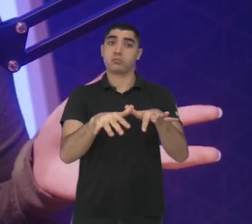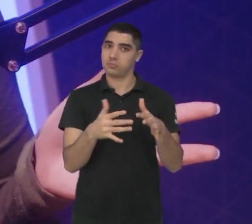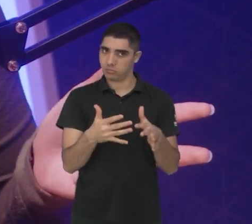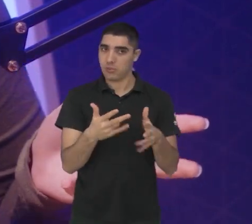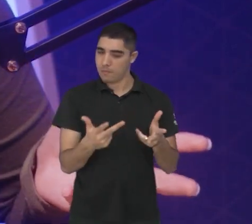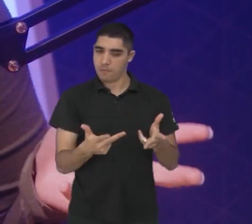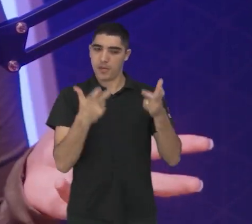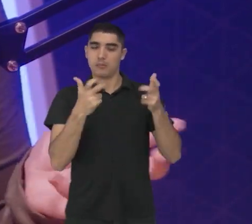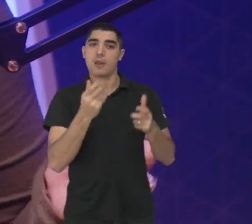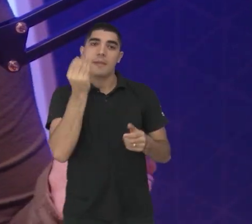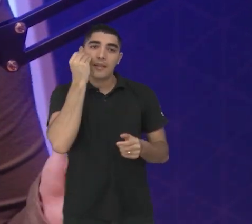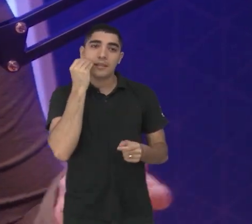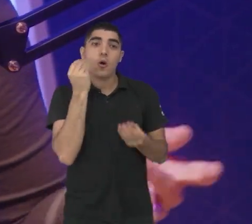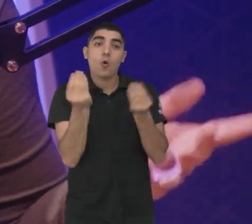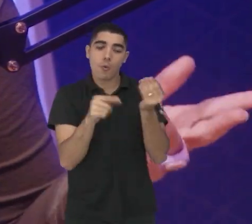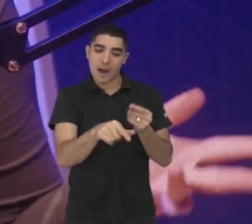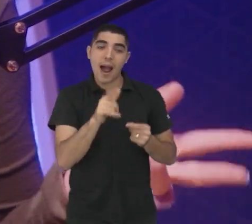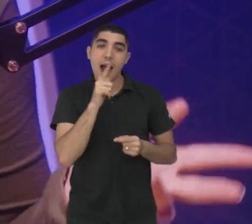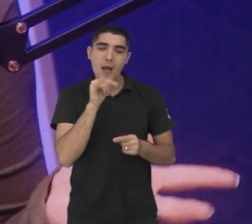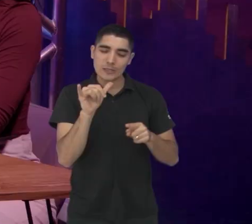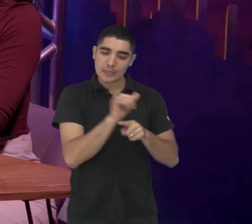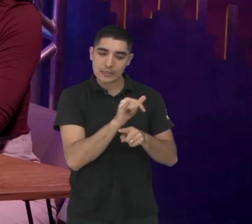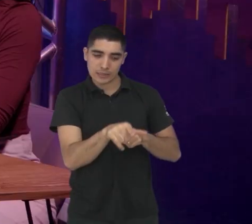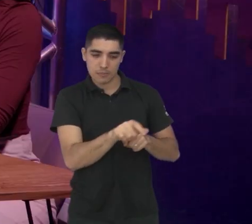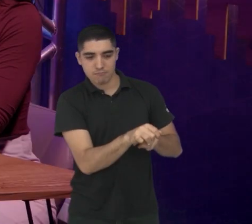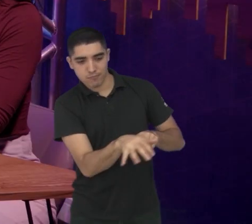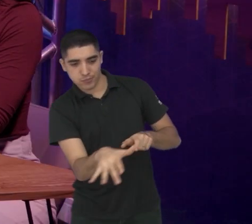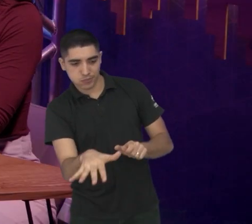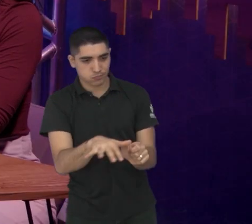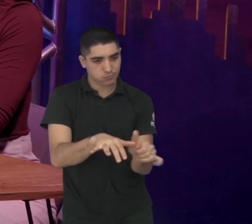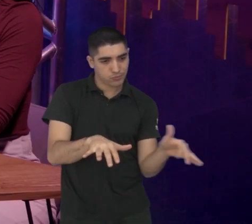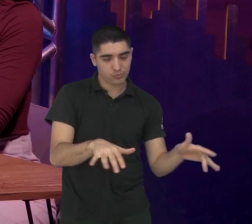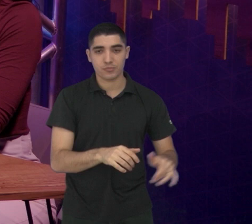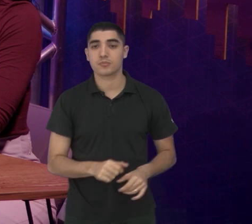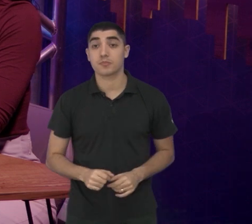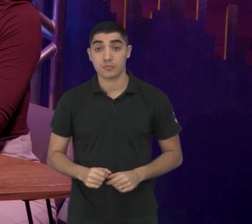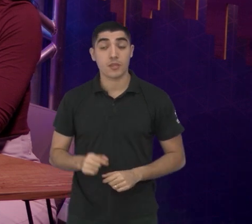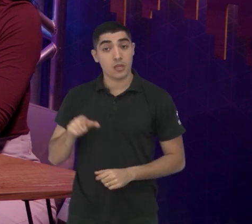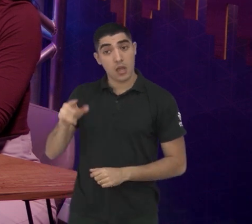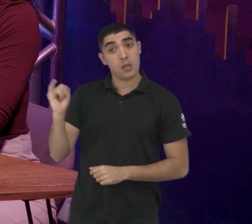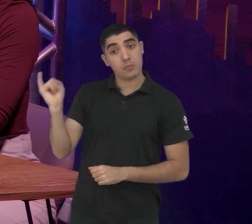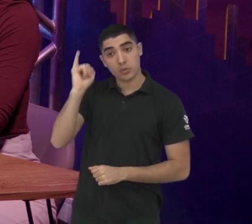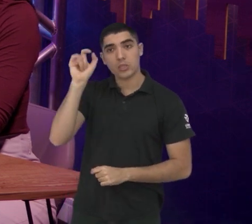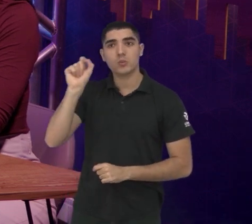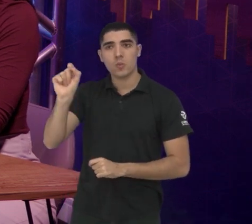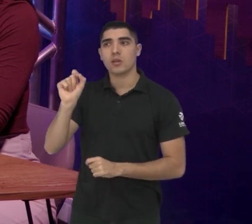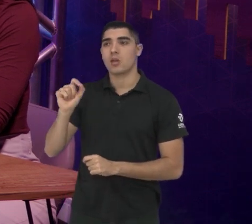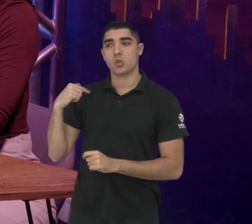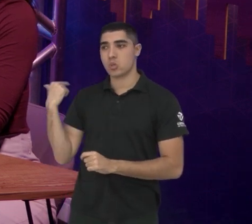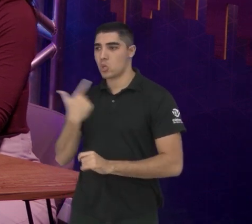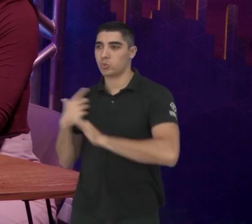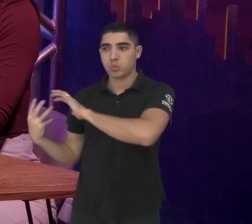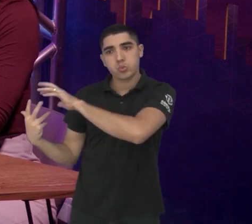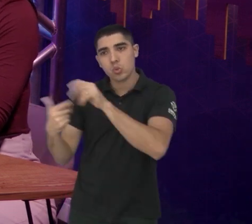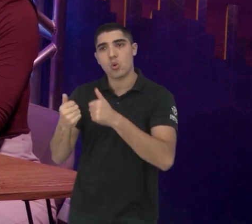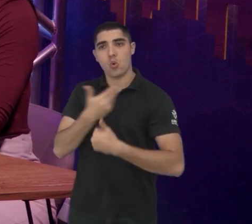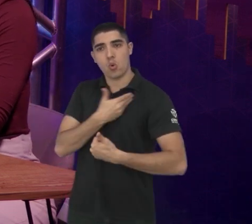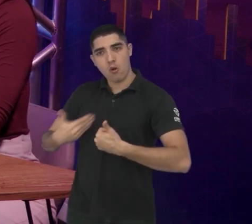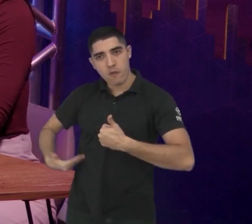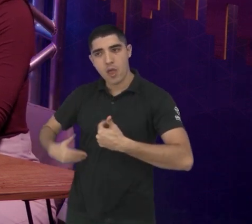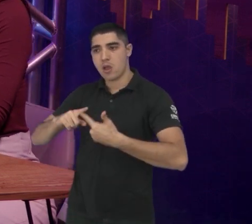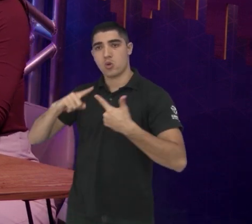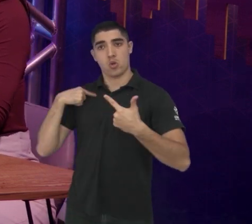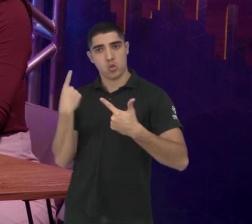para pensar, né, alternativas de escoamento da água. Então, esse é o primeiro sinal de alerta. Coletivo, né, integrado de todos, desde o